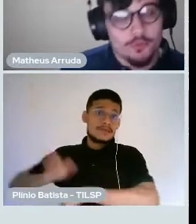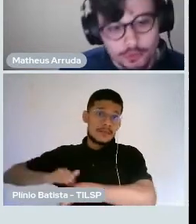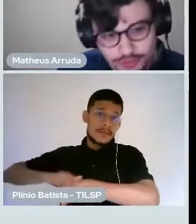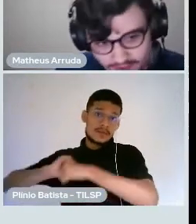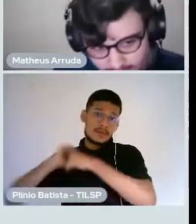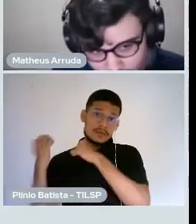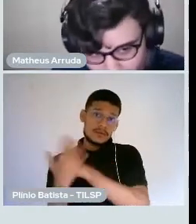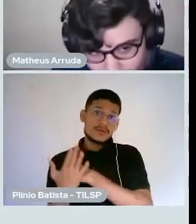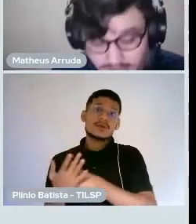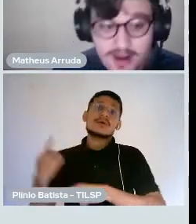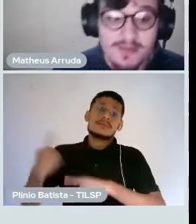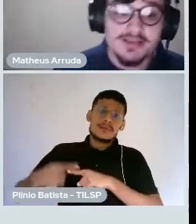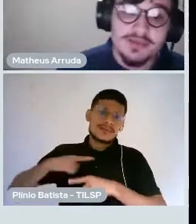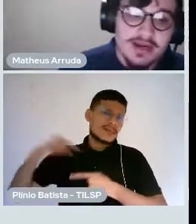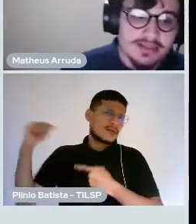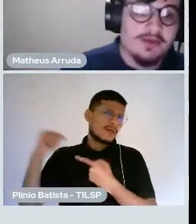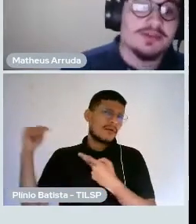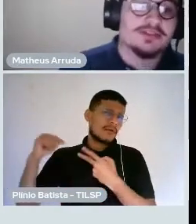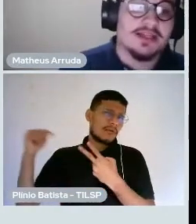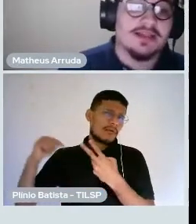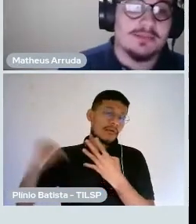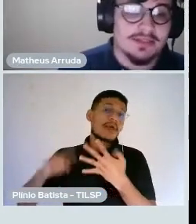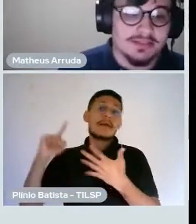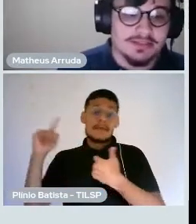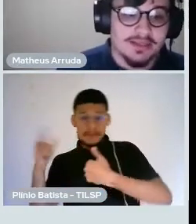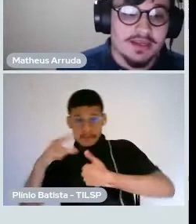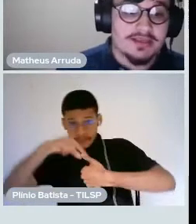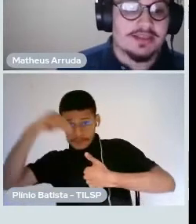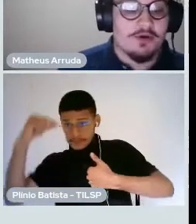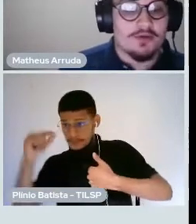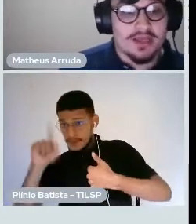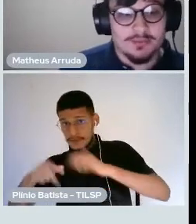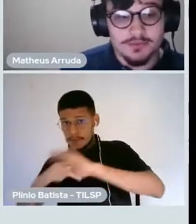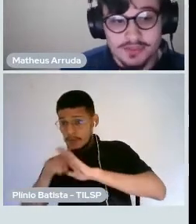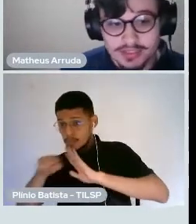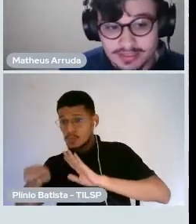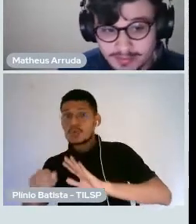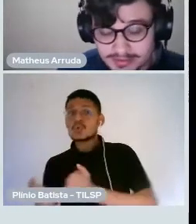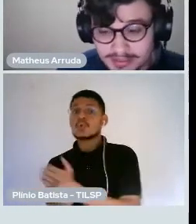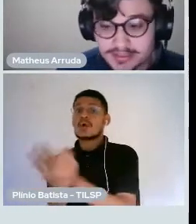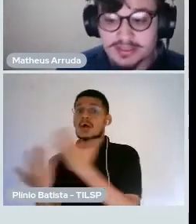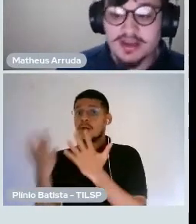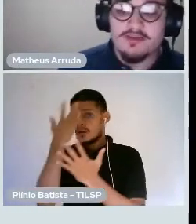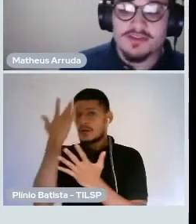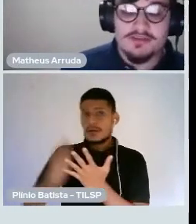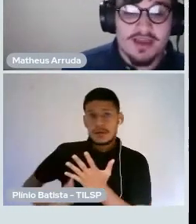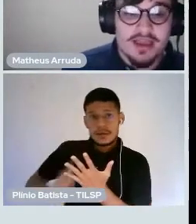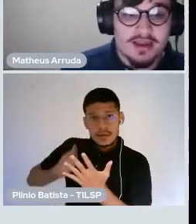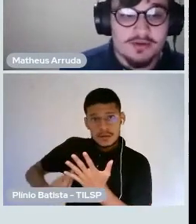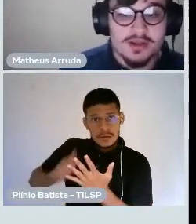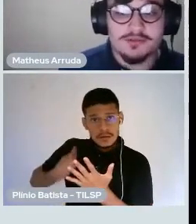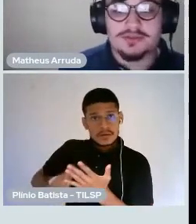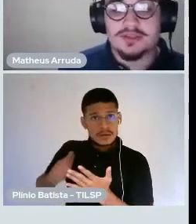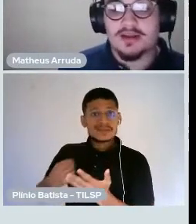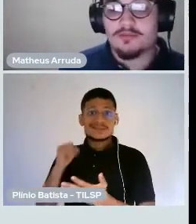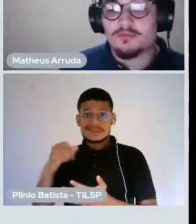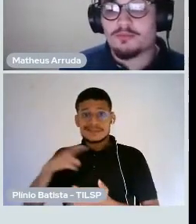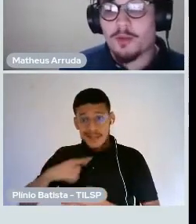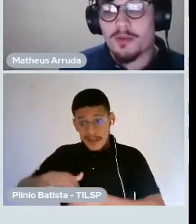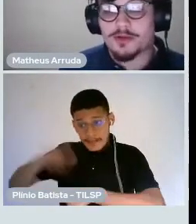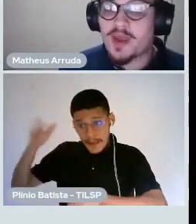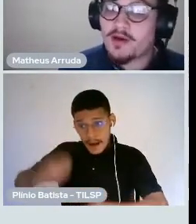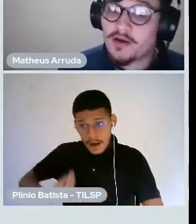dado muitos fatores, mas um deles é a quantidade de habitantes. Se tem uma quantidade muito grande de habitantes, você vai, querendo ou não,